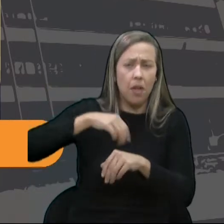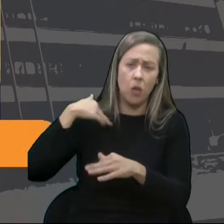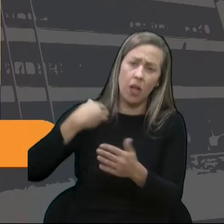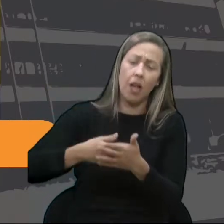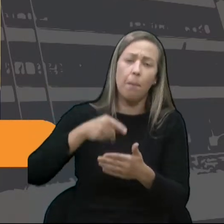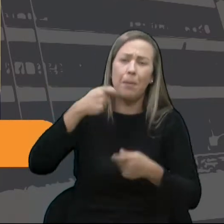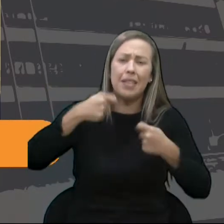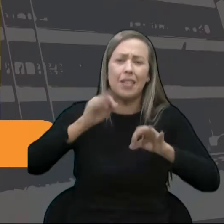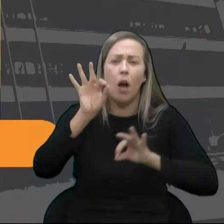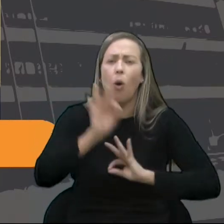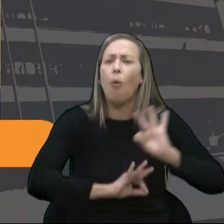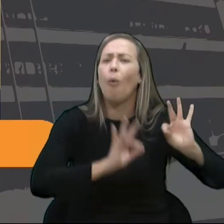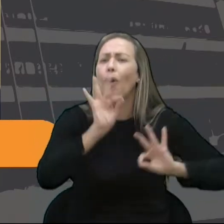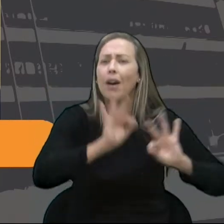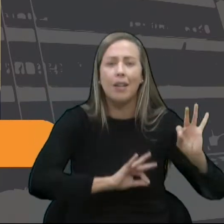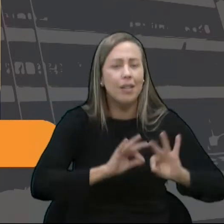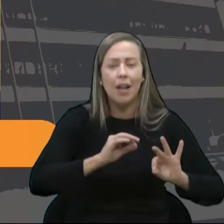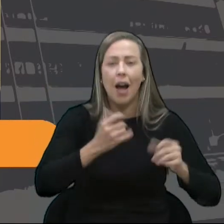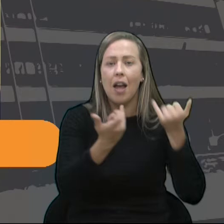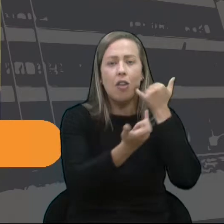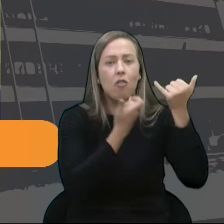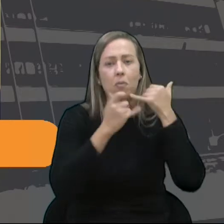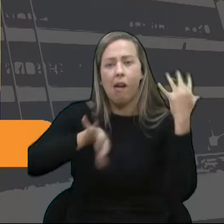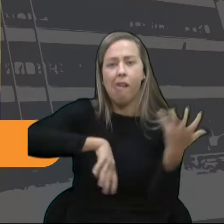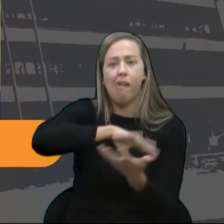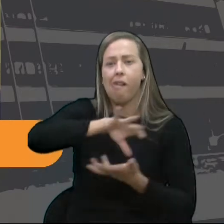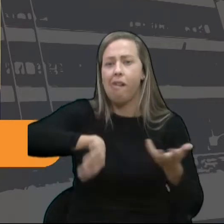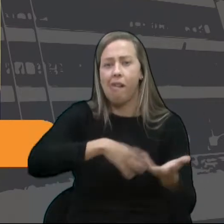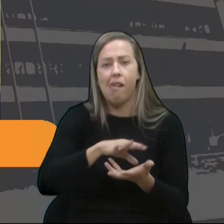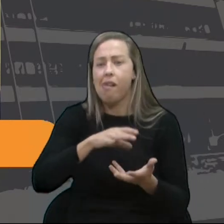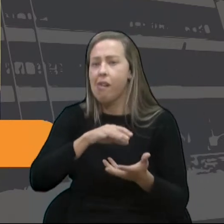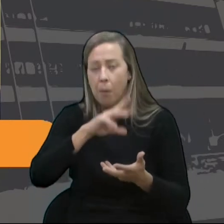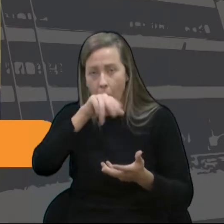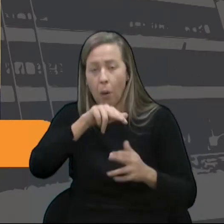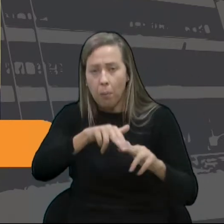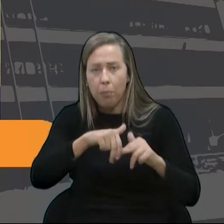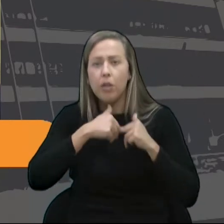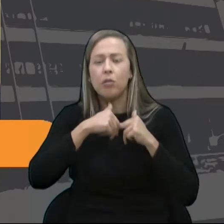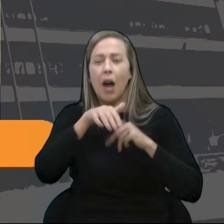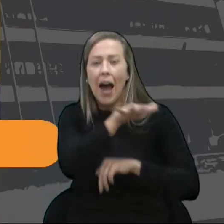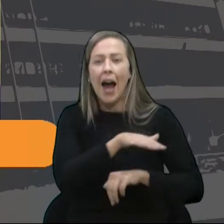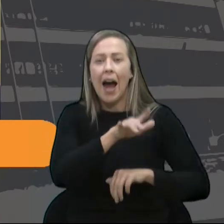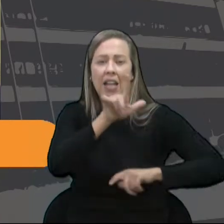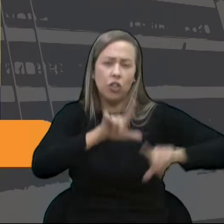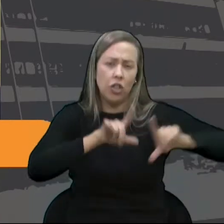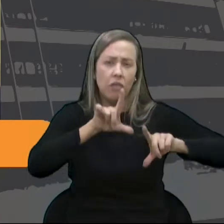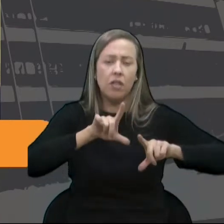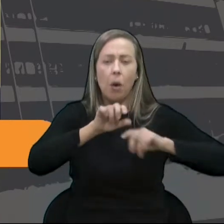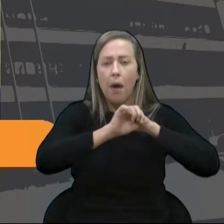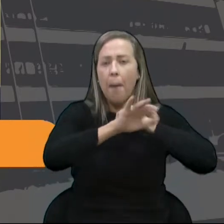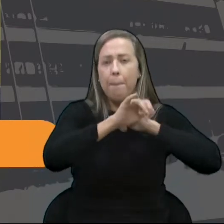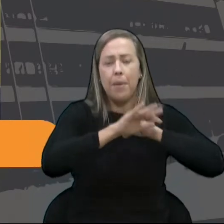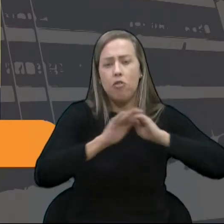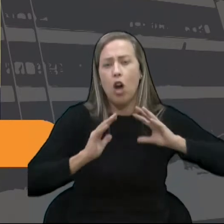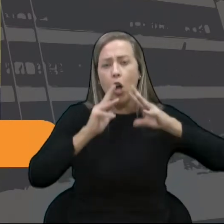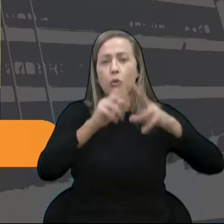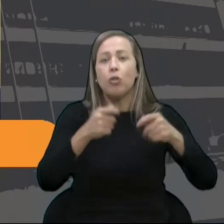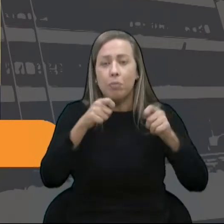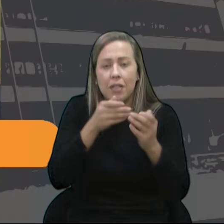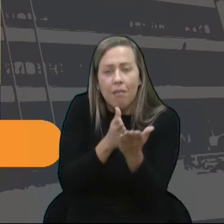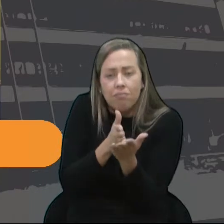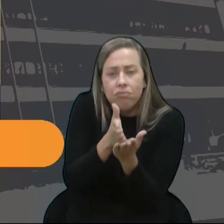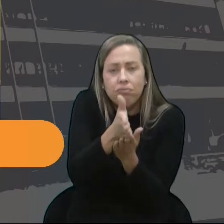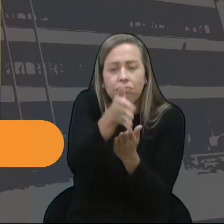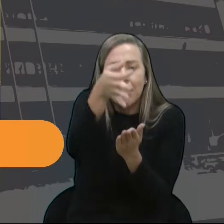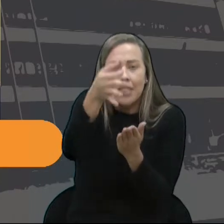preciso organizar esse fluxo de informação. Eu acho que nesse aspecto os veículos de comunicação devem cumprir, e no meu ponto de vista cumprem,